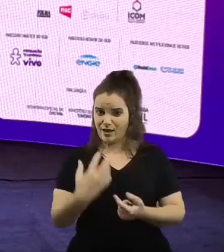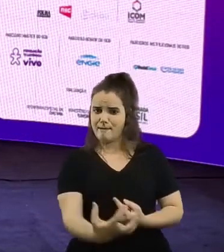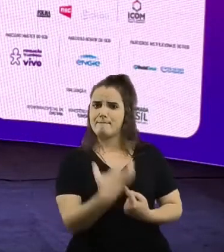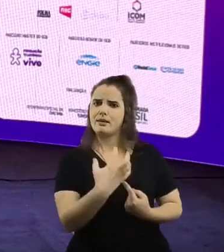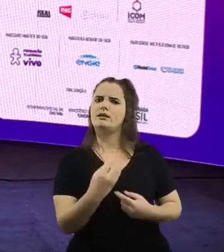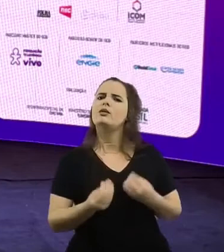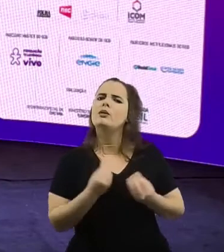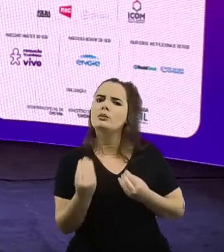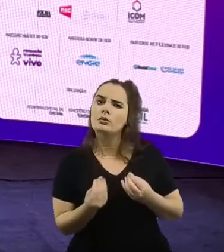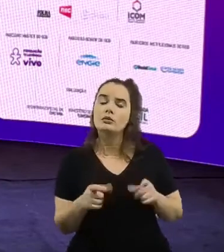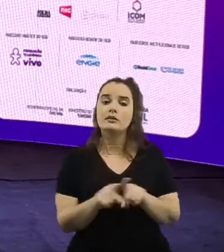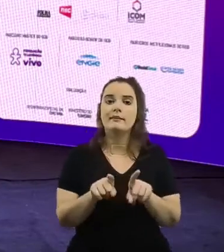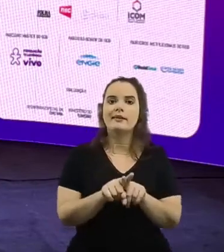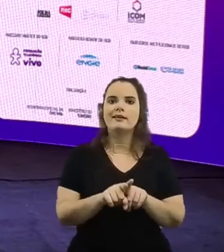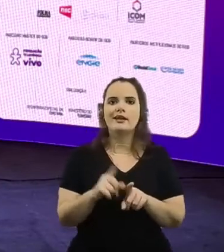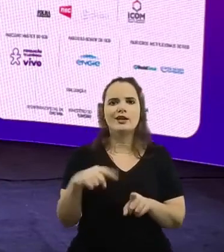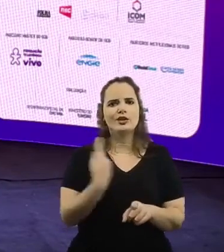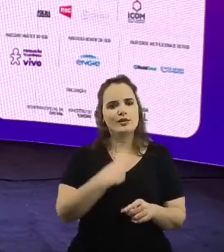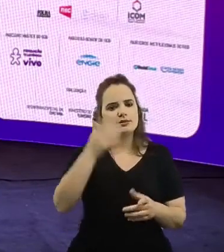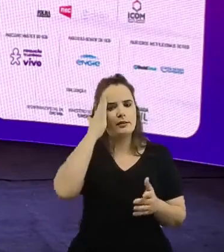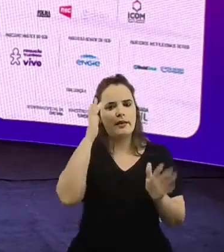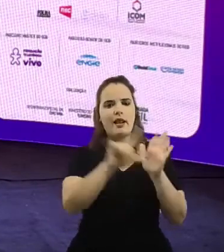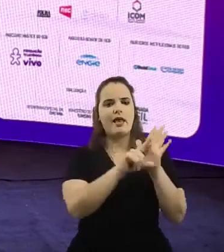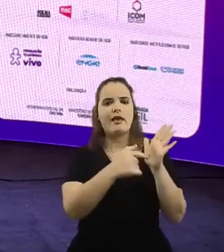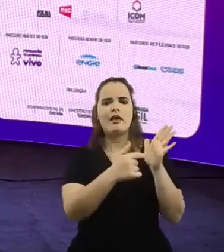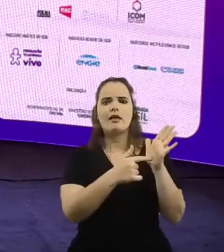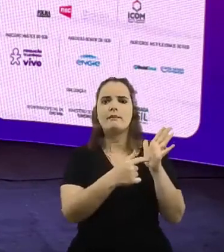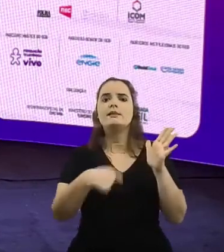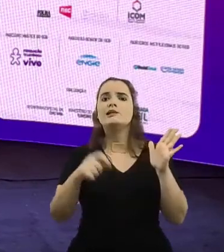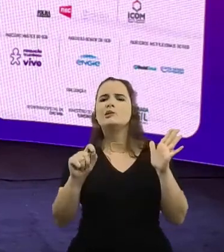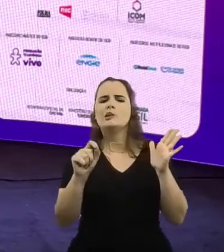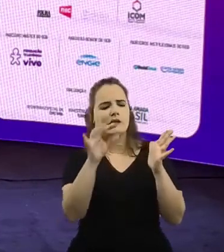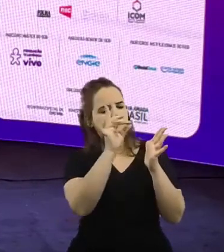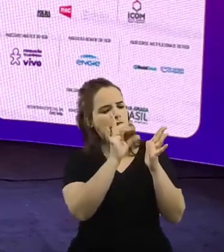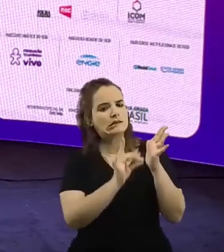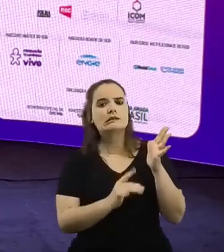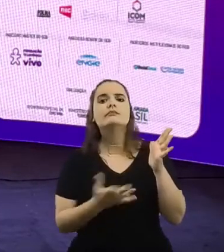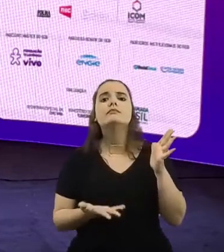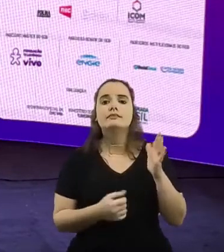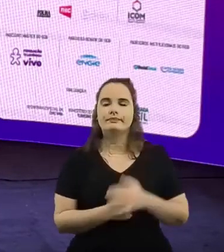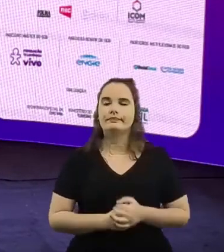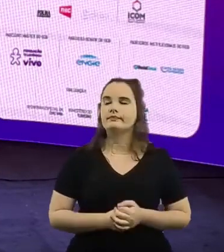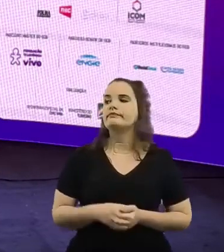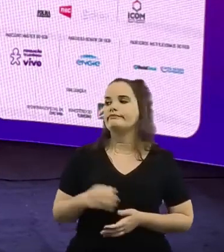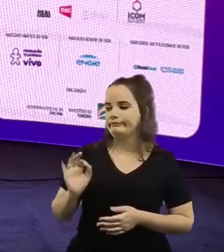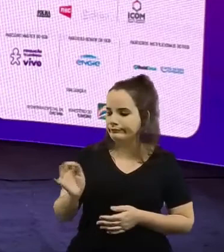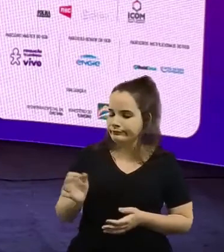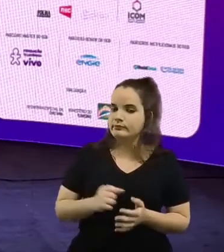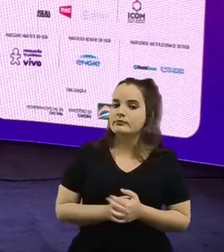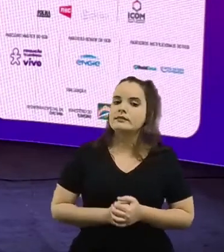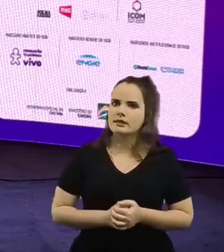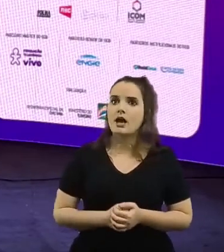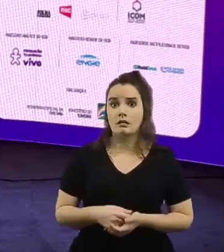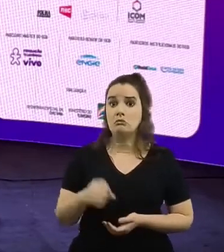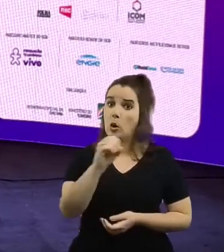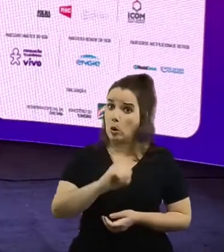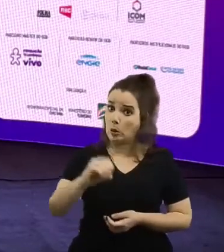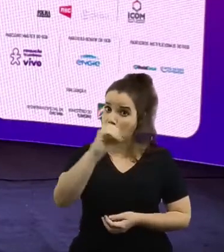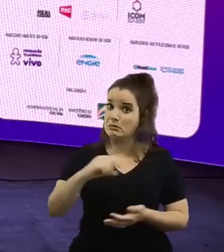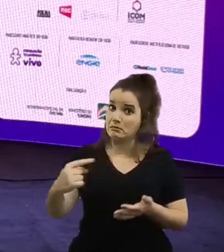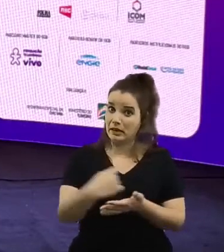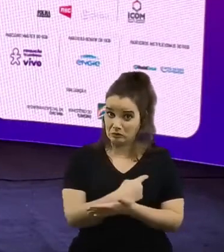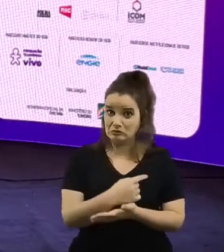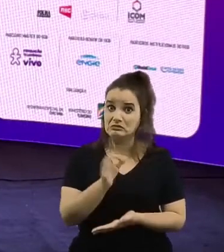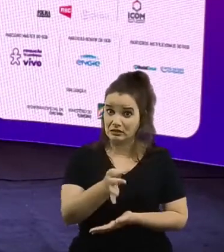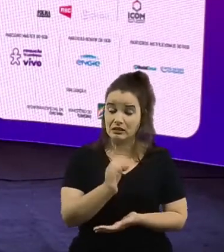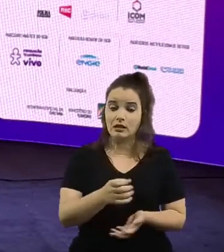ela em relação à segurança? Obrigado, Daniel. Perfeito. Bom, essa é uma ótima pergunta. Inclusive, eu nem